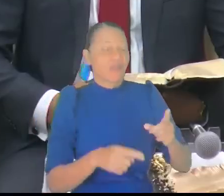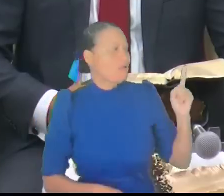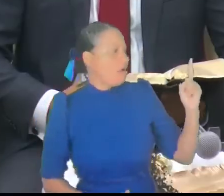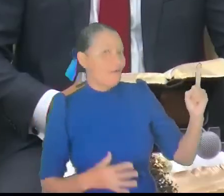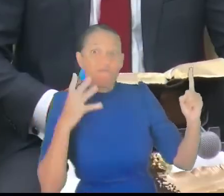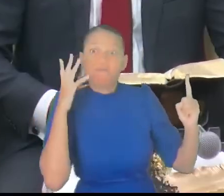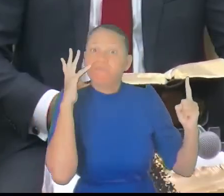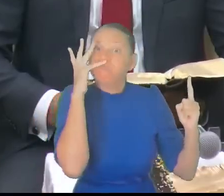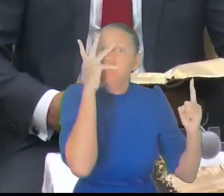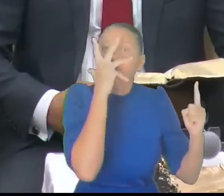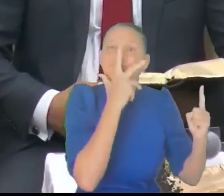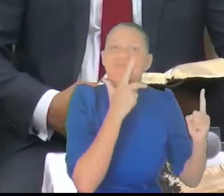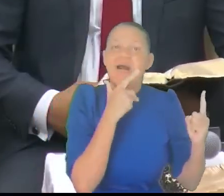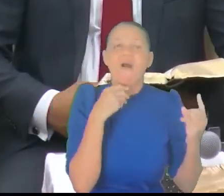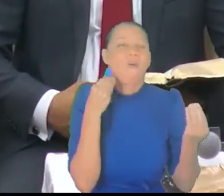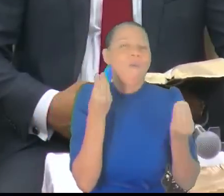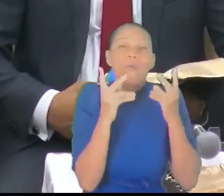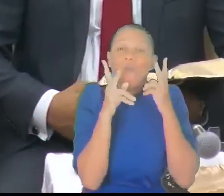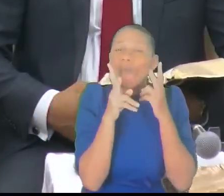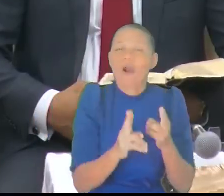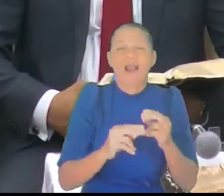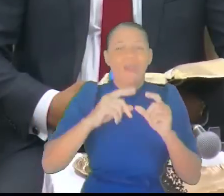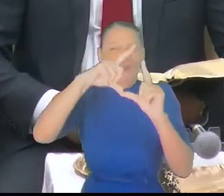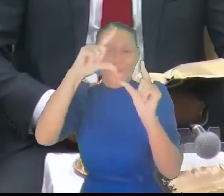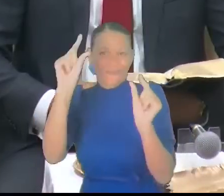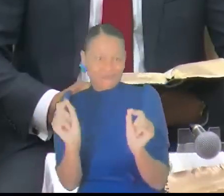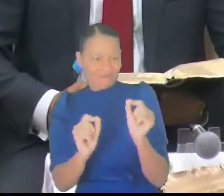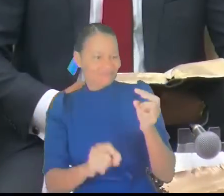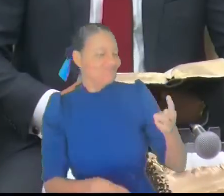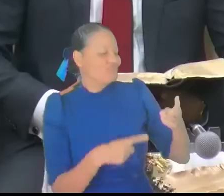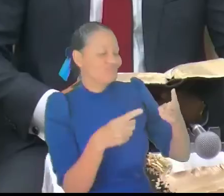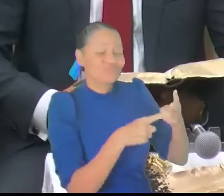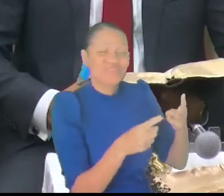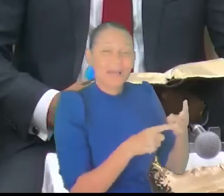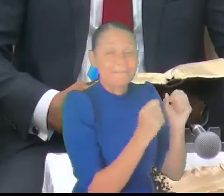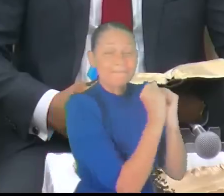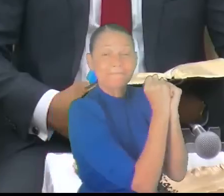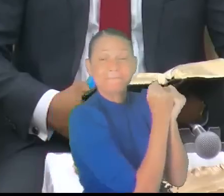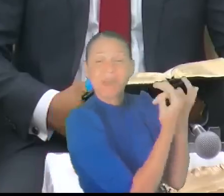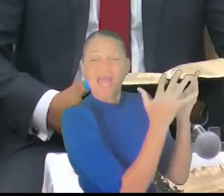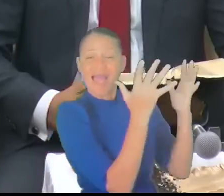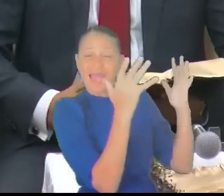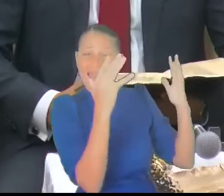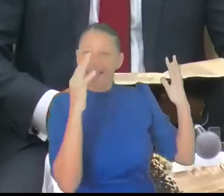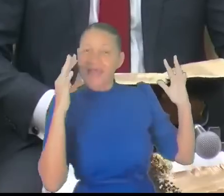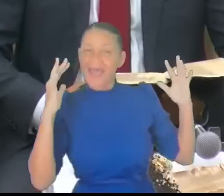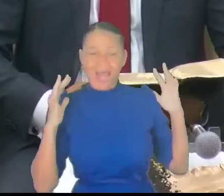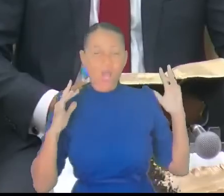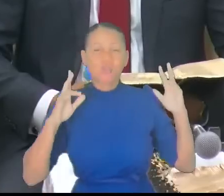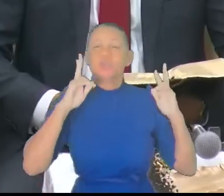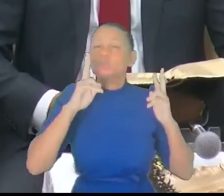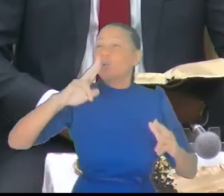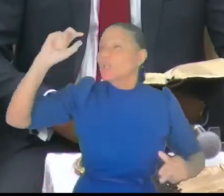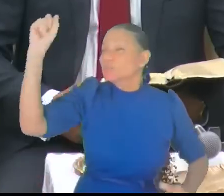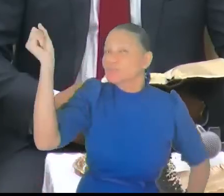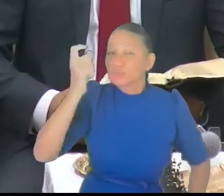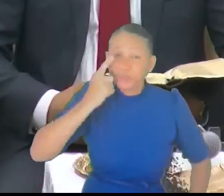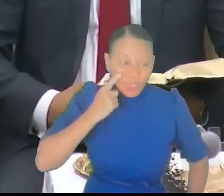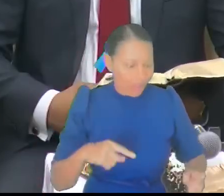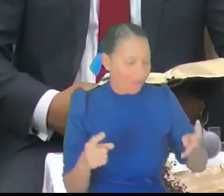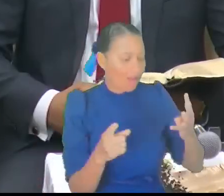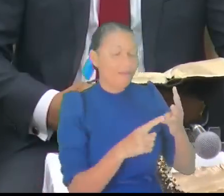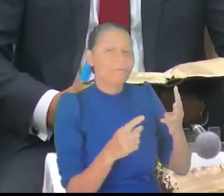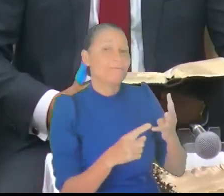como a lua. Terceira, brilhante como o sol.